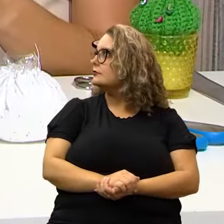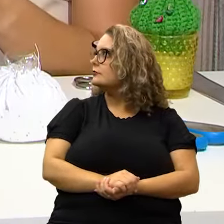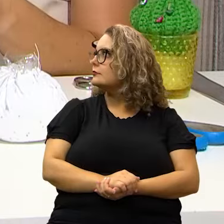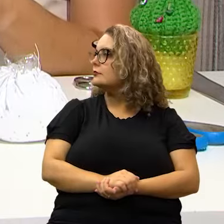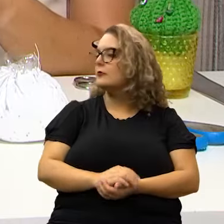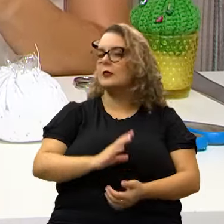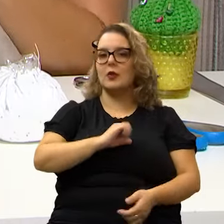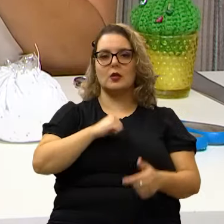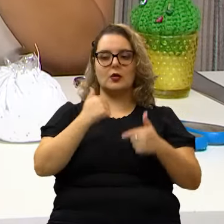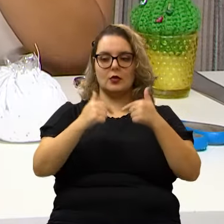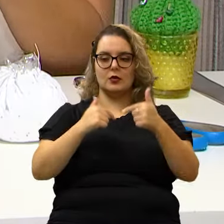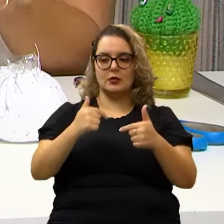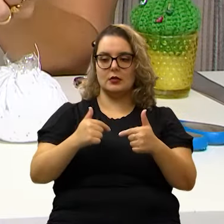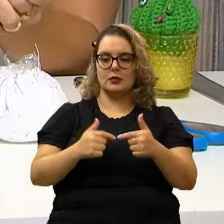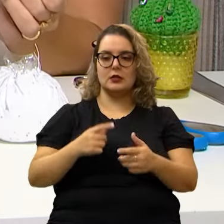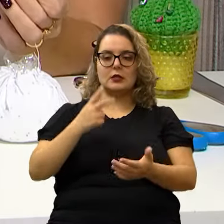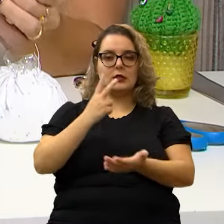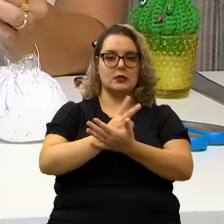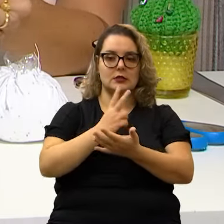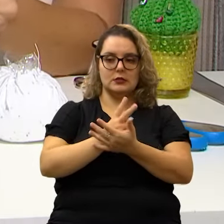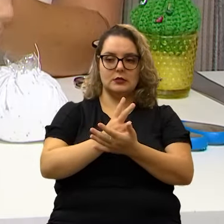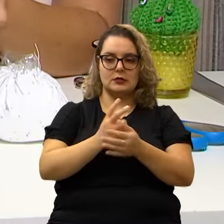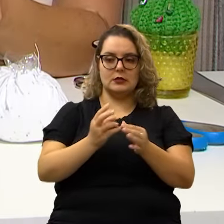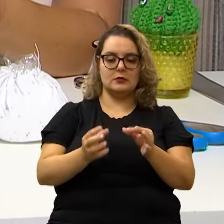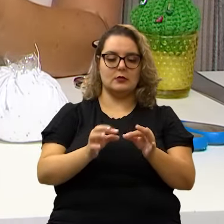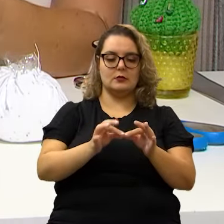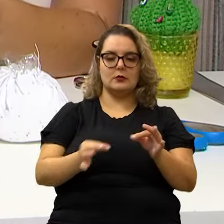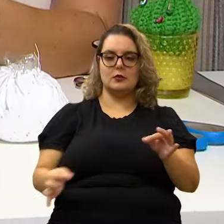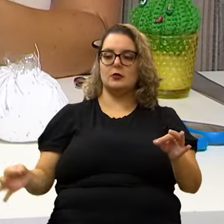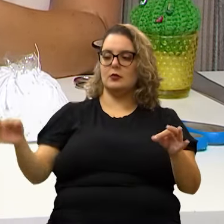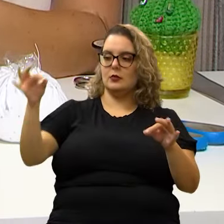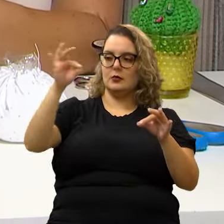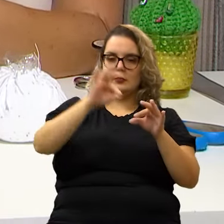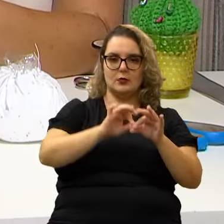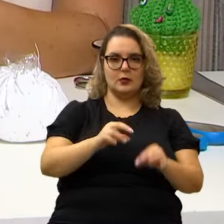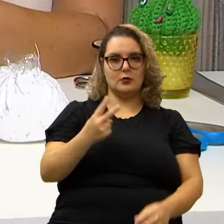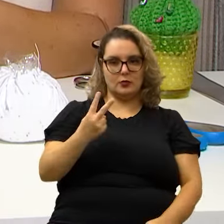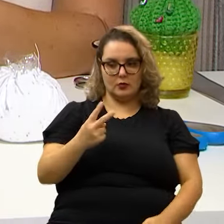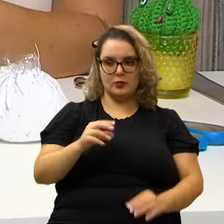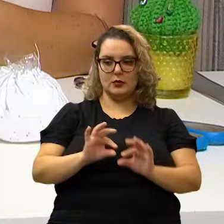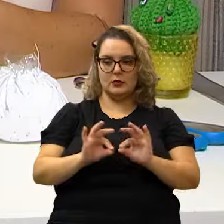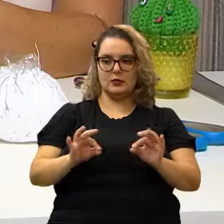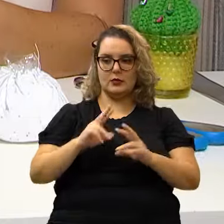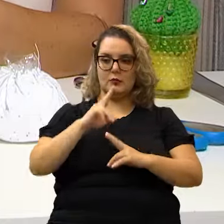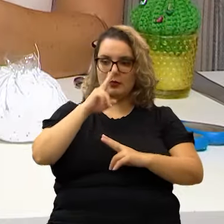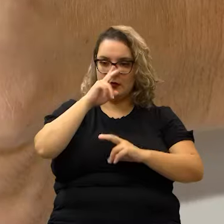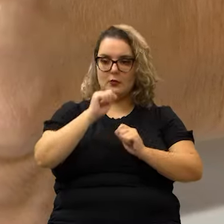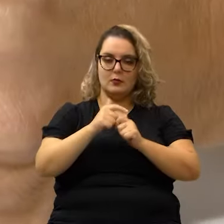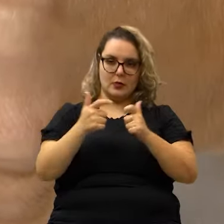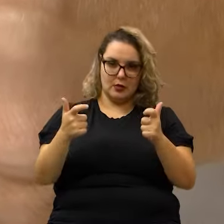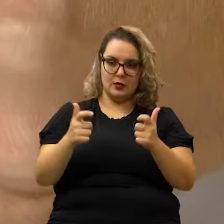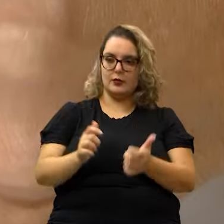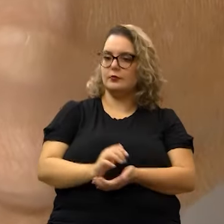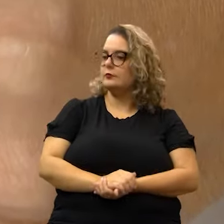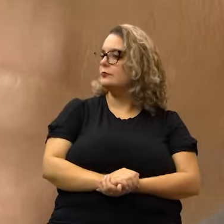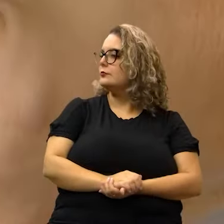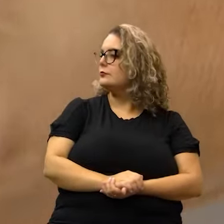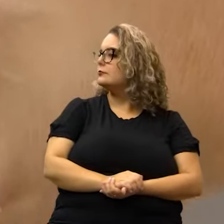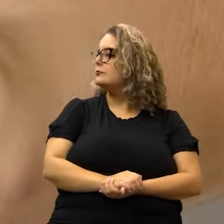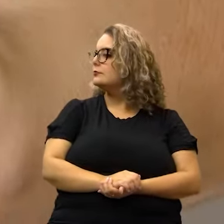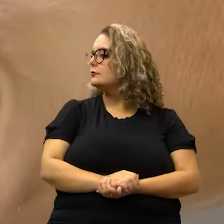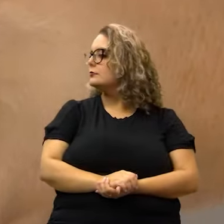Aqui eu gosto de trabalhar sempre com a linha dobrada, né, para ela ficar dupla, também para dar uma resistência maior.